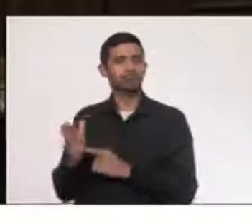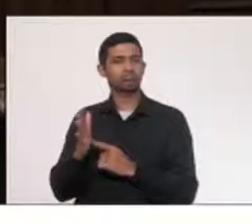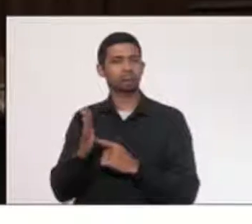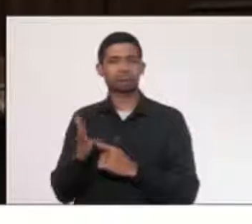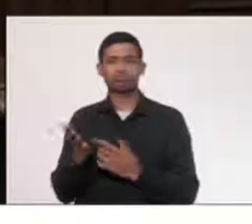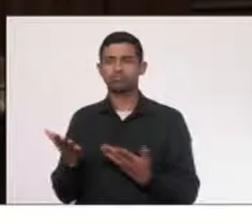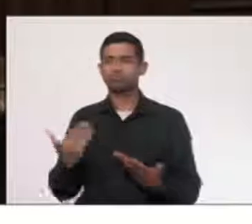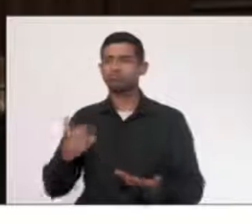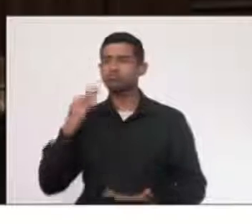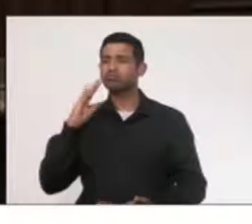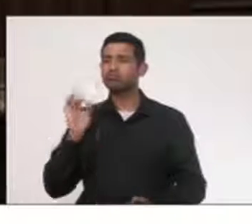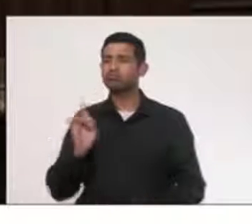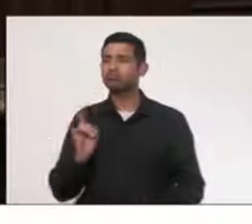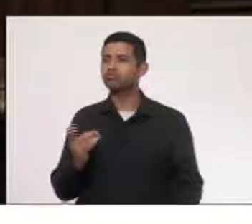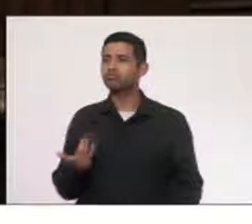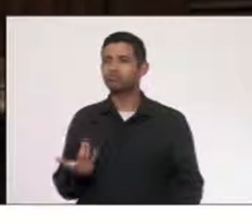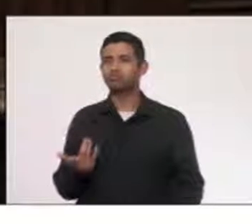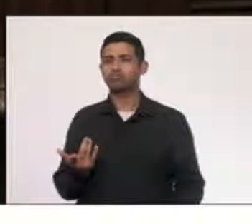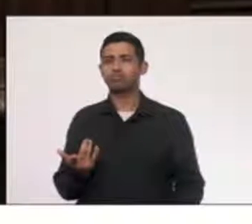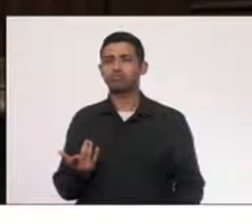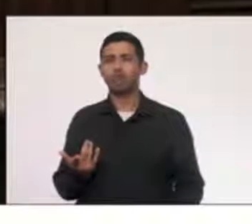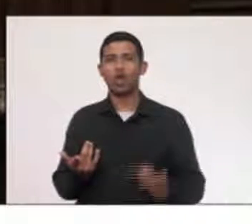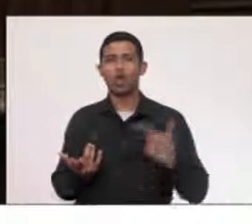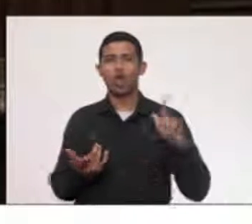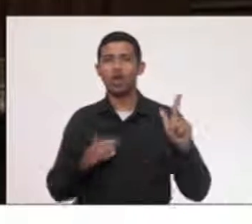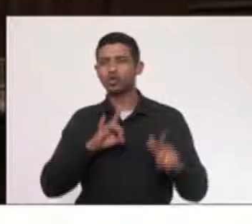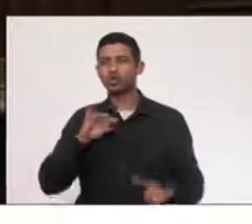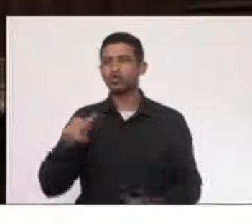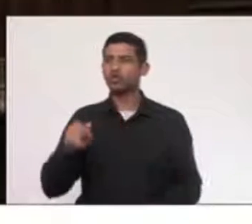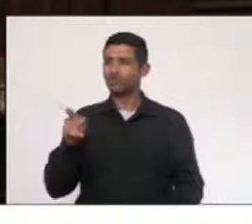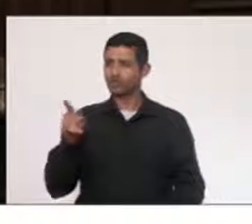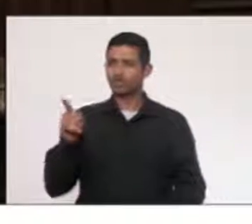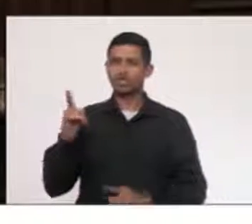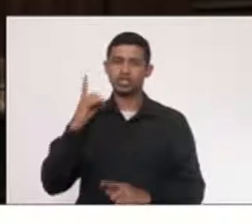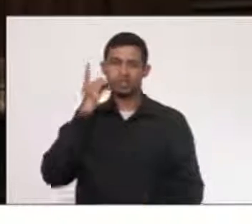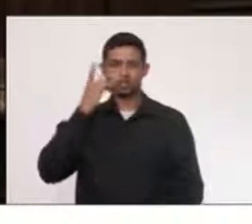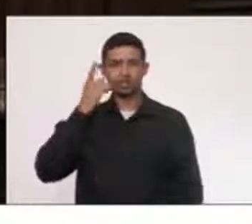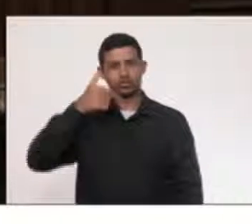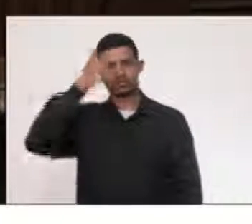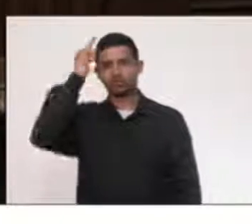Eu não entendo. Outro dia eu ouvi de Vossa Excelência, deputado Luiz Paulo,